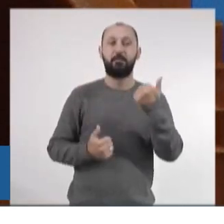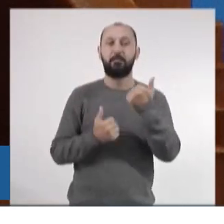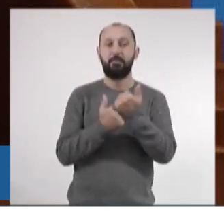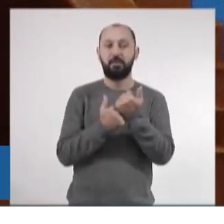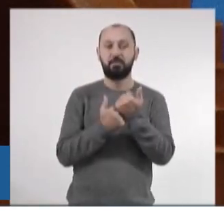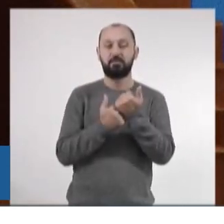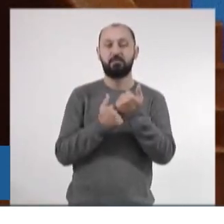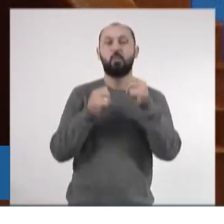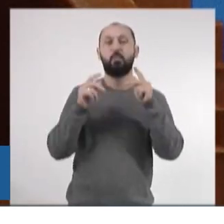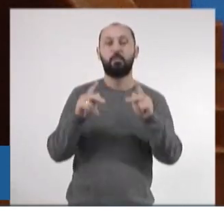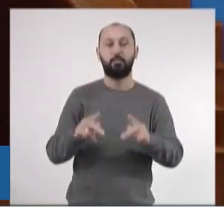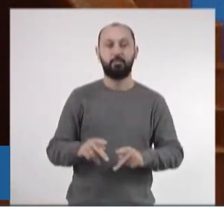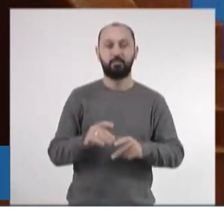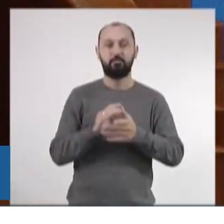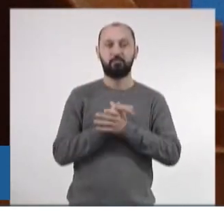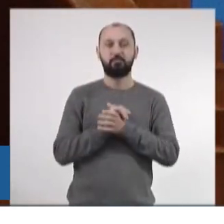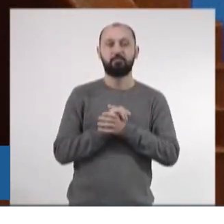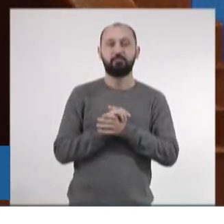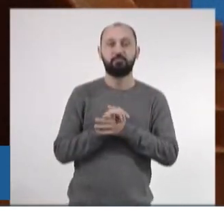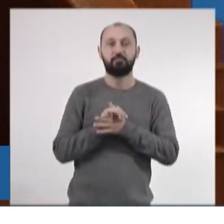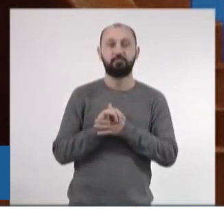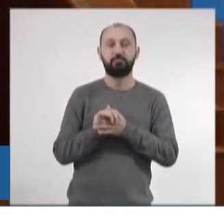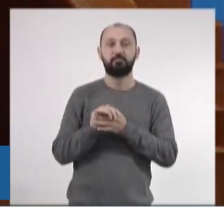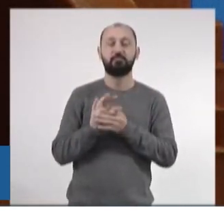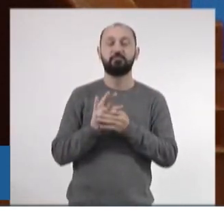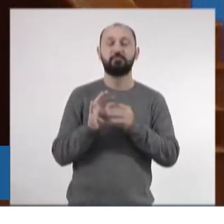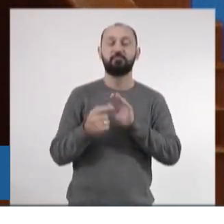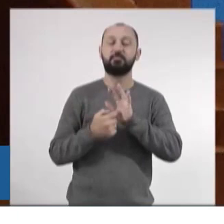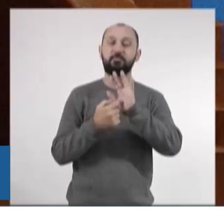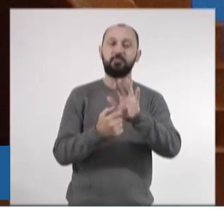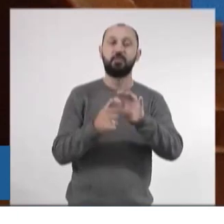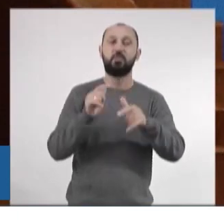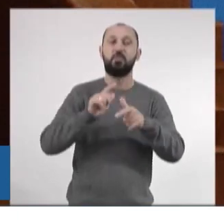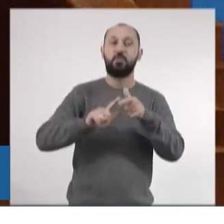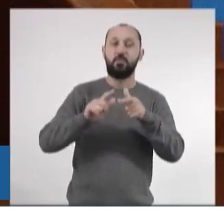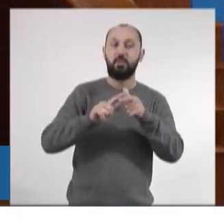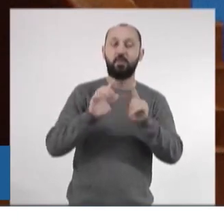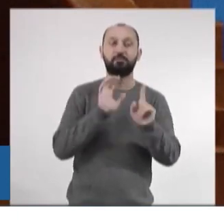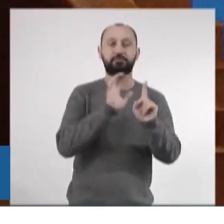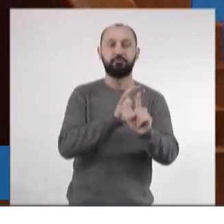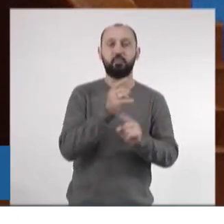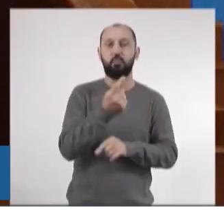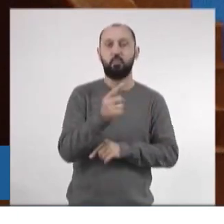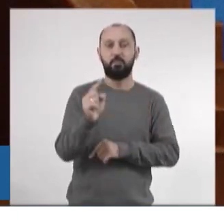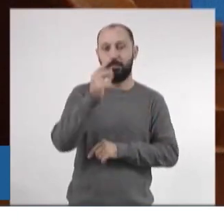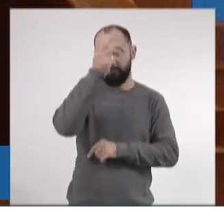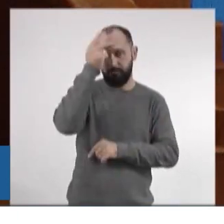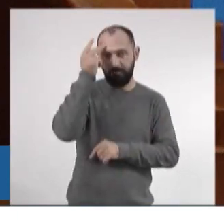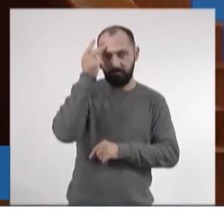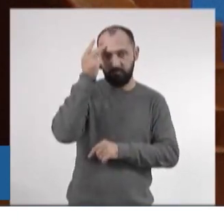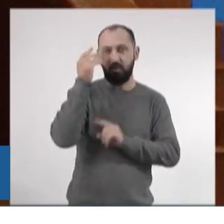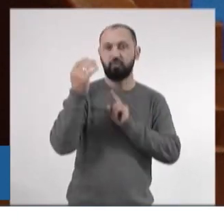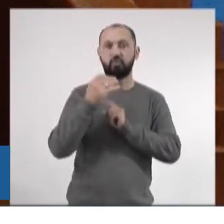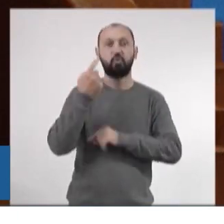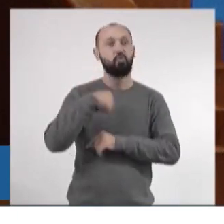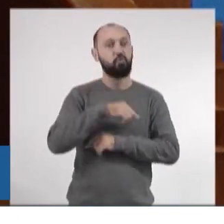essas populações. Né? E, como foi colocado aqui, o problema que atinge uma pessoa atinge a todas